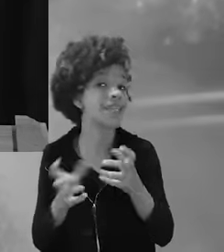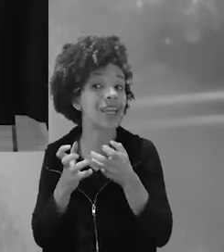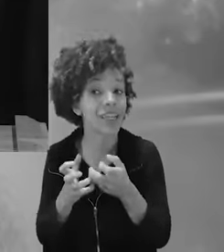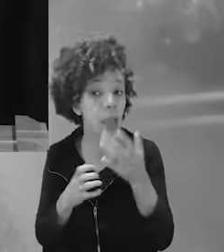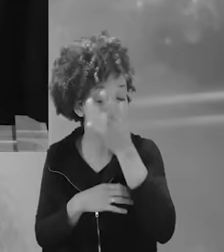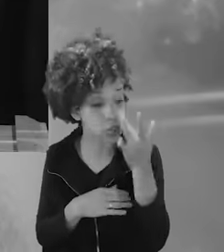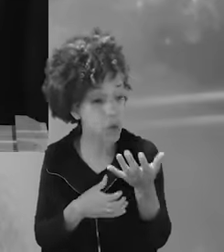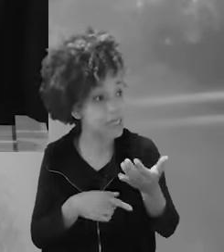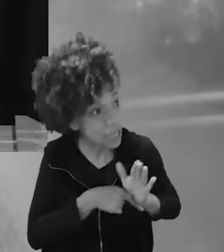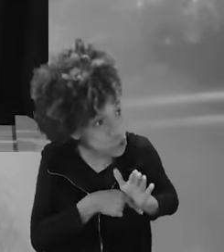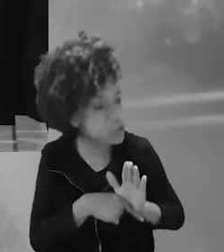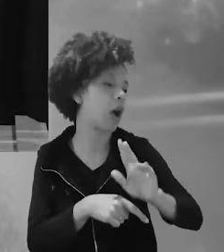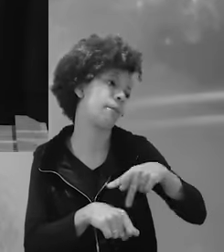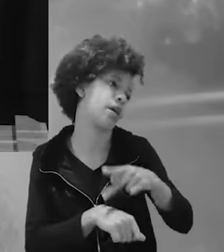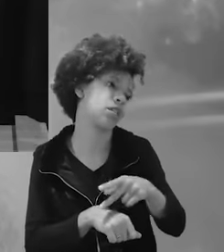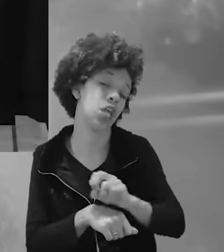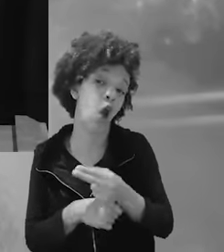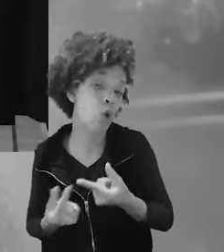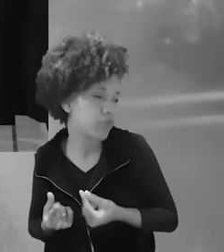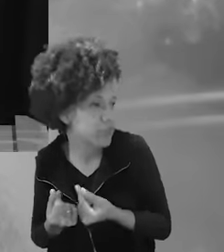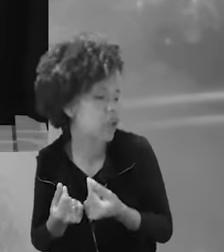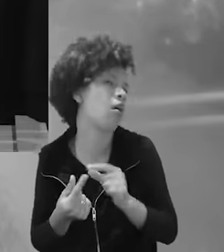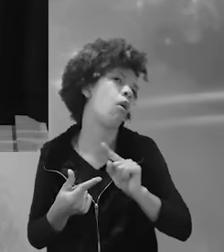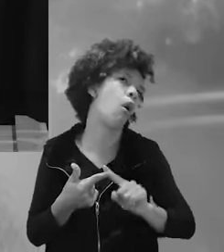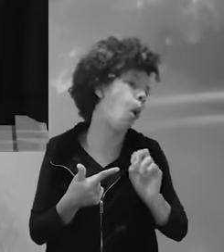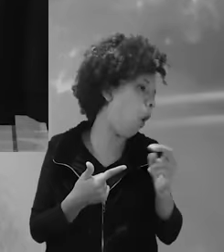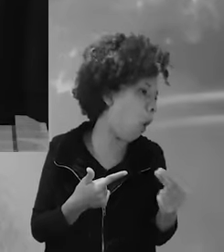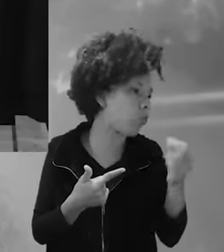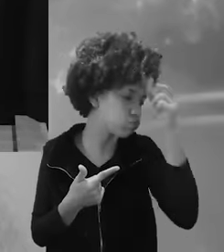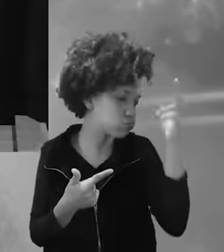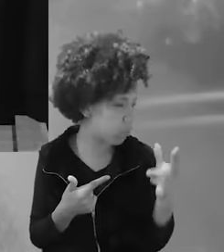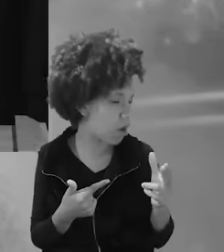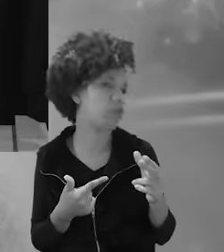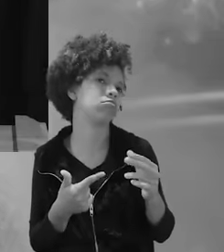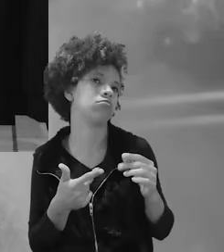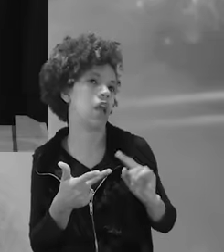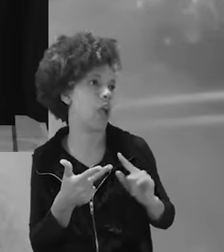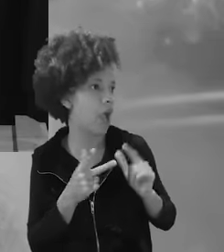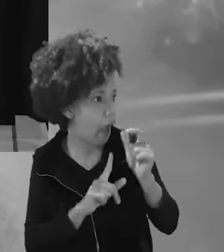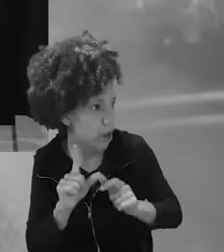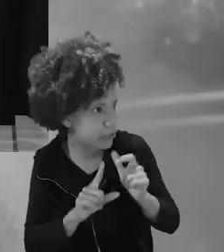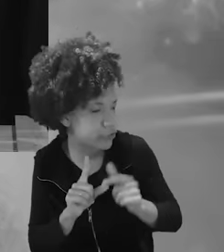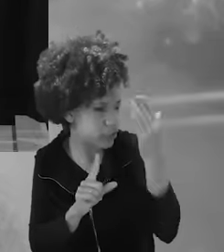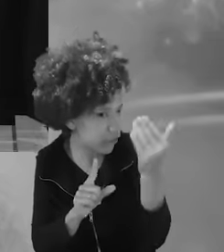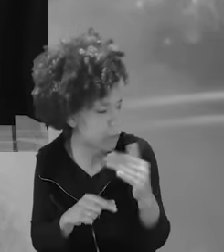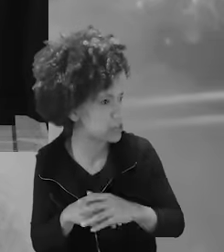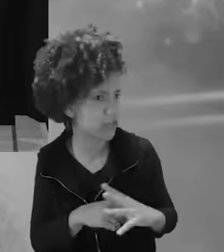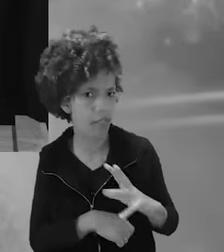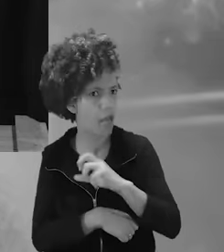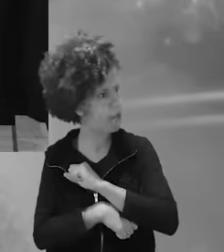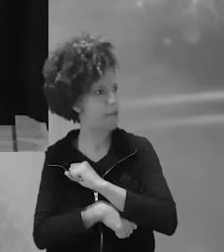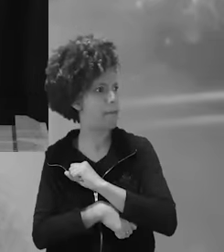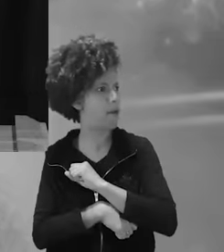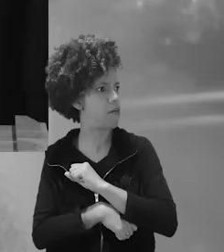que vem colaborar com um país ou financeiramente ou com o seu conhecimento artistas como vocês assim